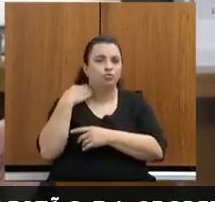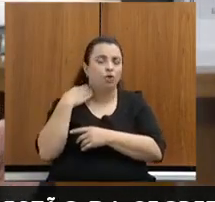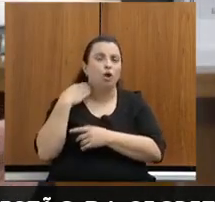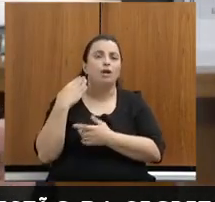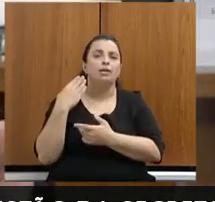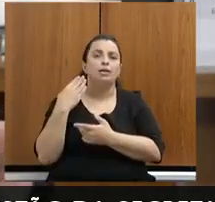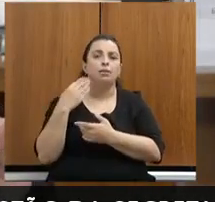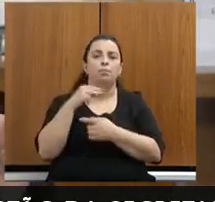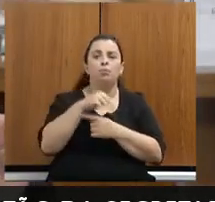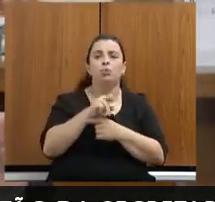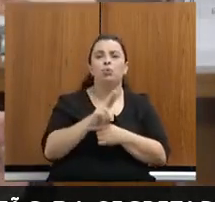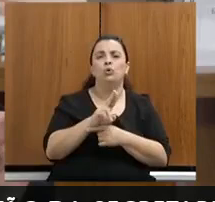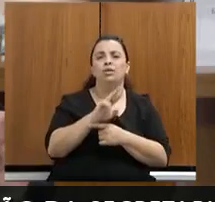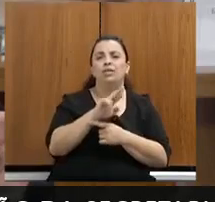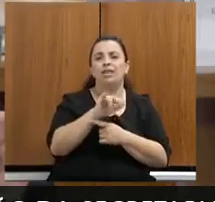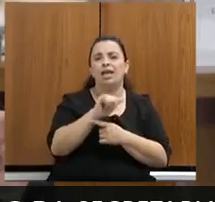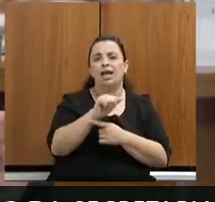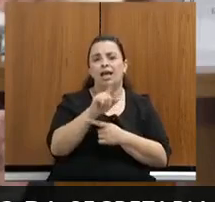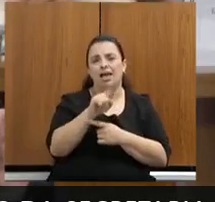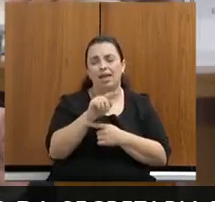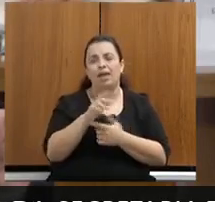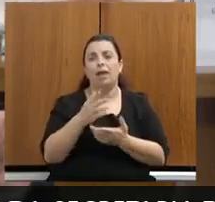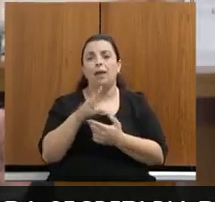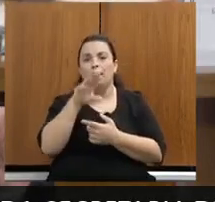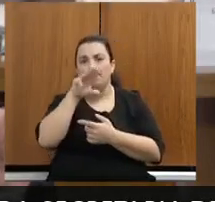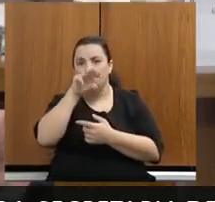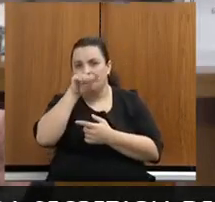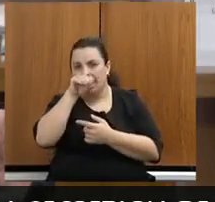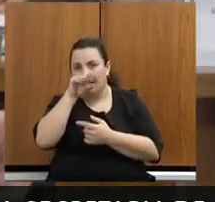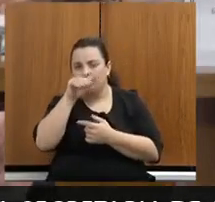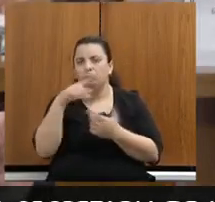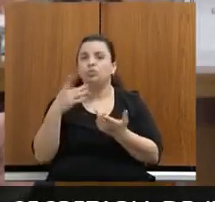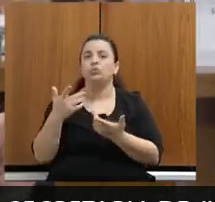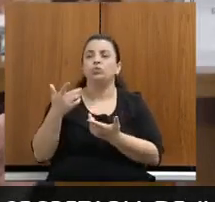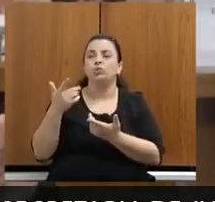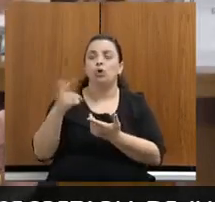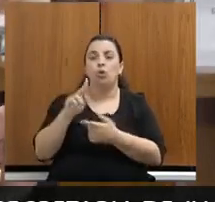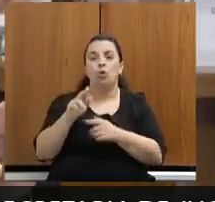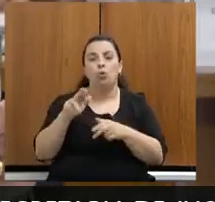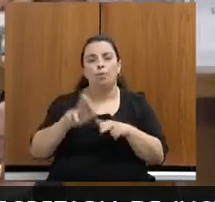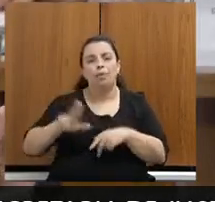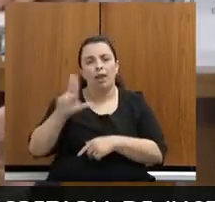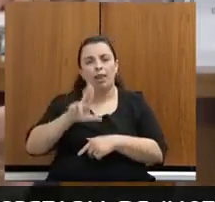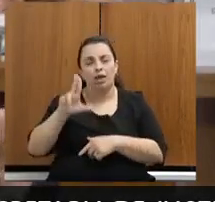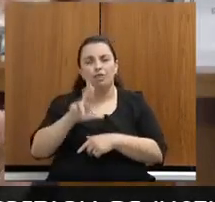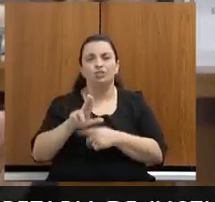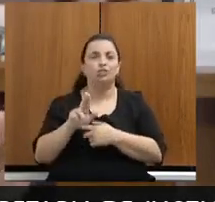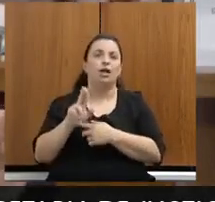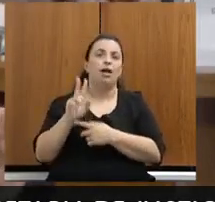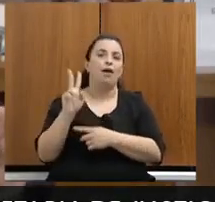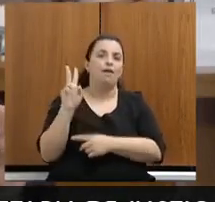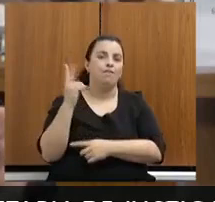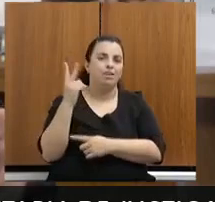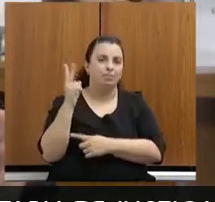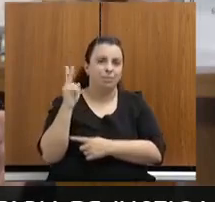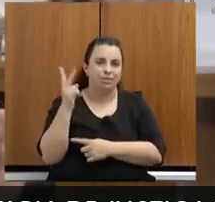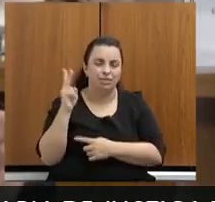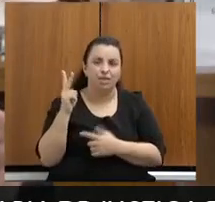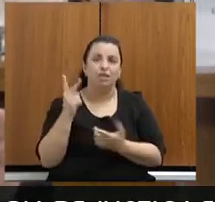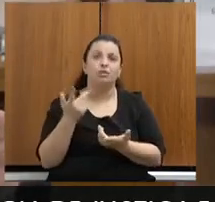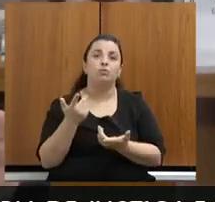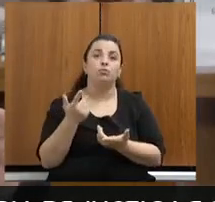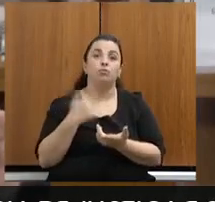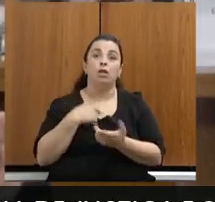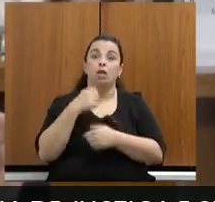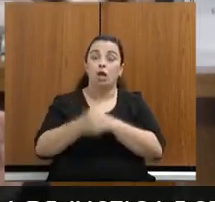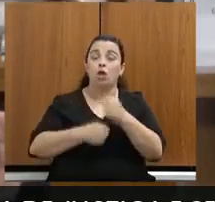outra rip10 Patos de Minas e outras três reabertos em Ipatinga Uberlândia Vespasiano e para 2022 está prevista a abertura